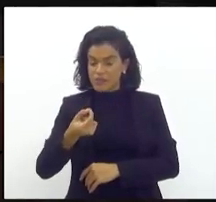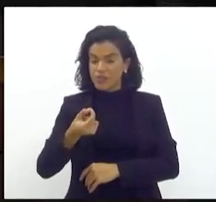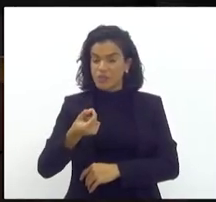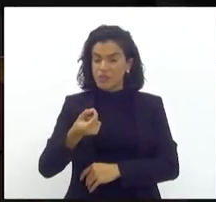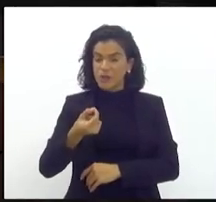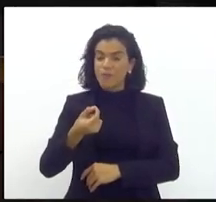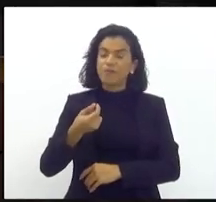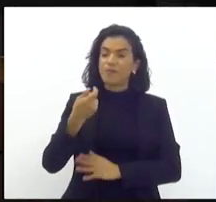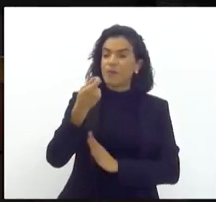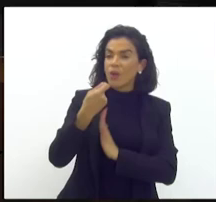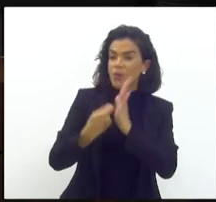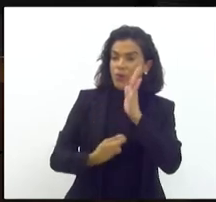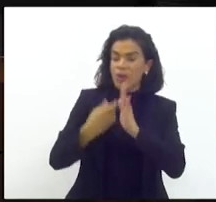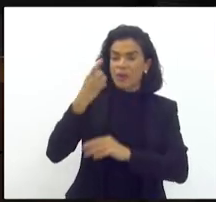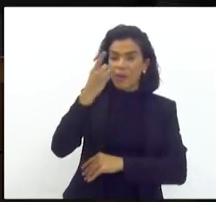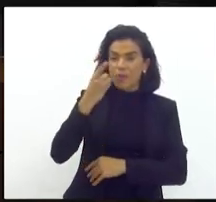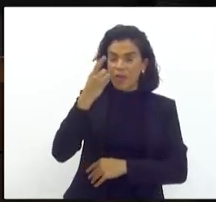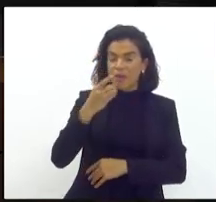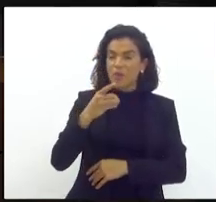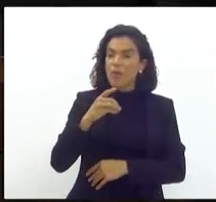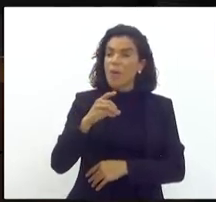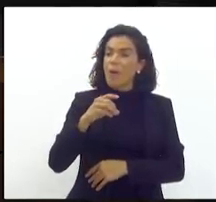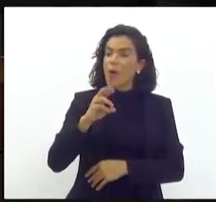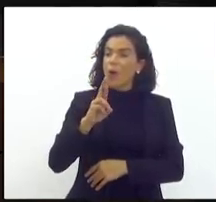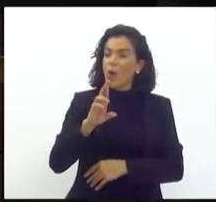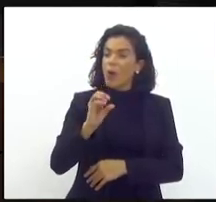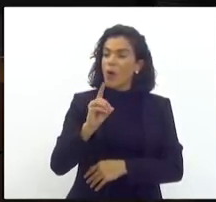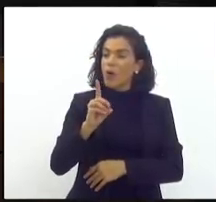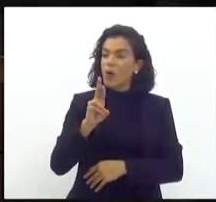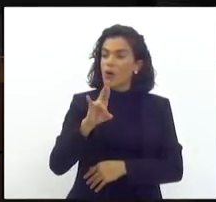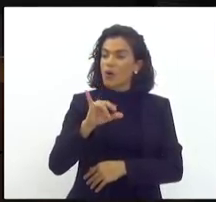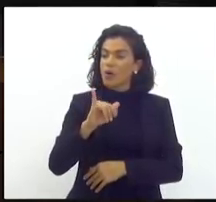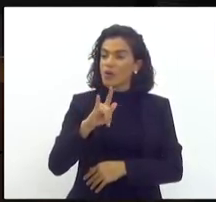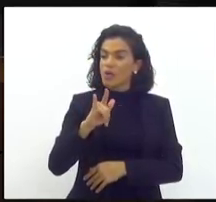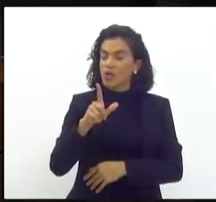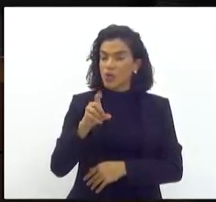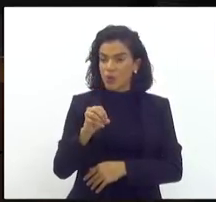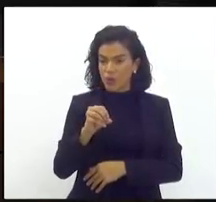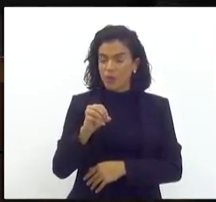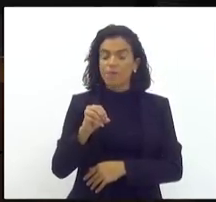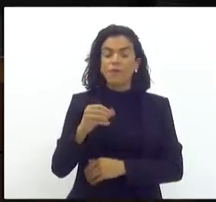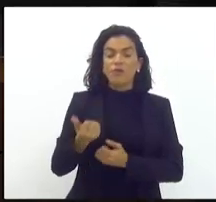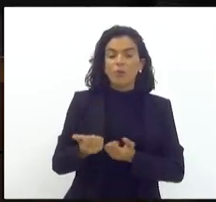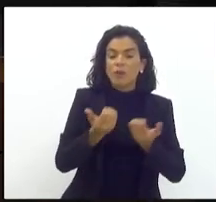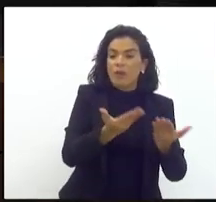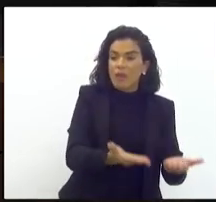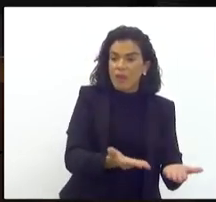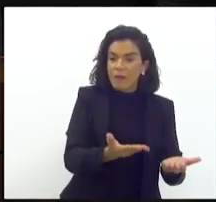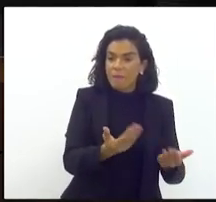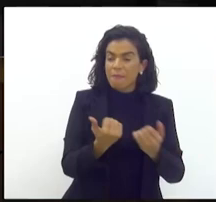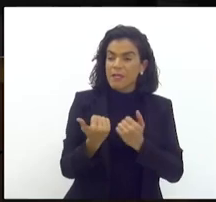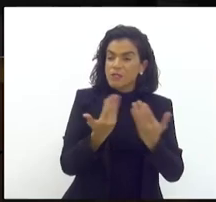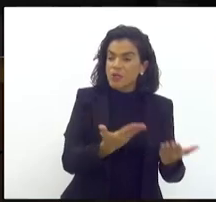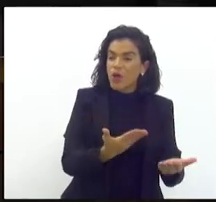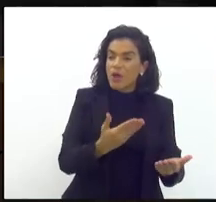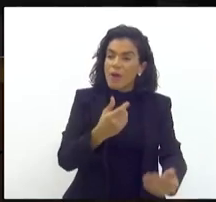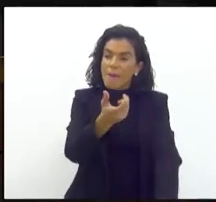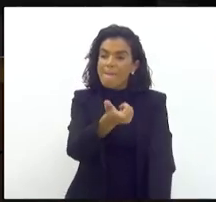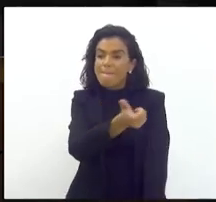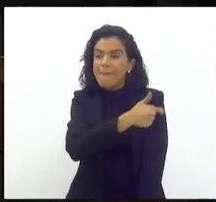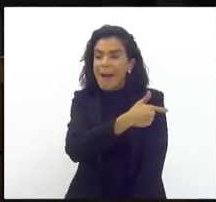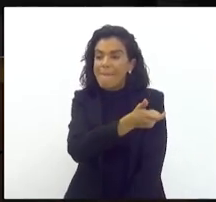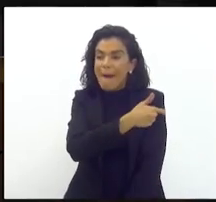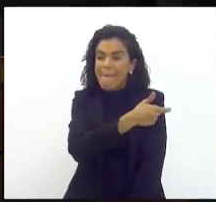de autoria do deputado Rodrigo Bacelar que dispõe sobre a disponibilização de soro antiofídico